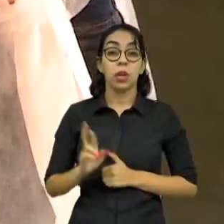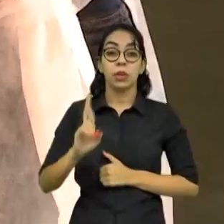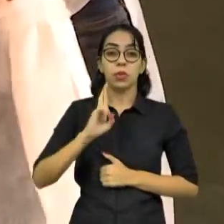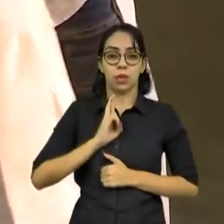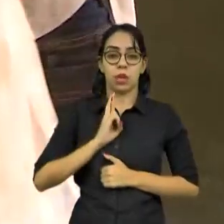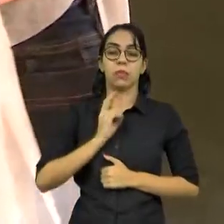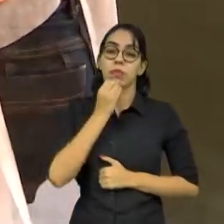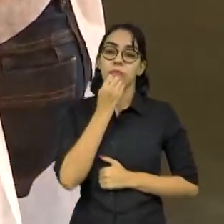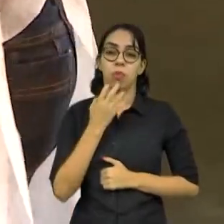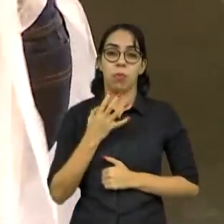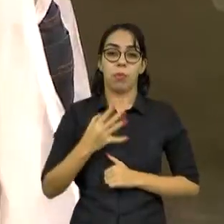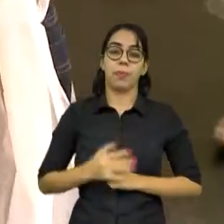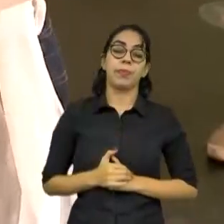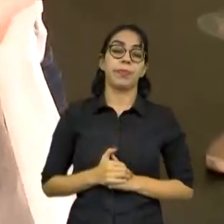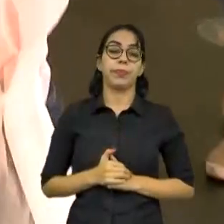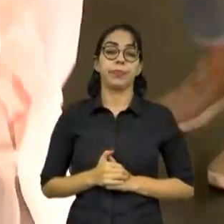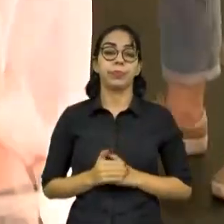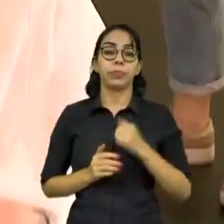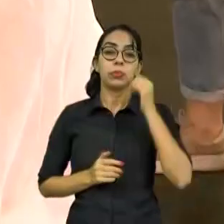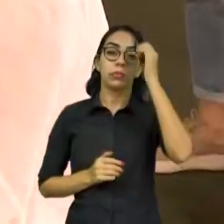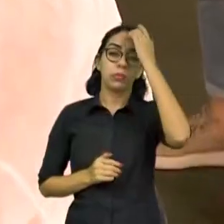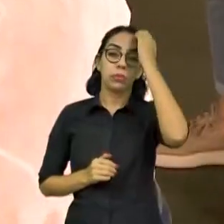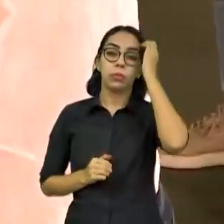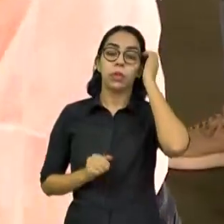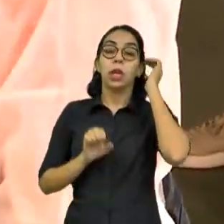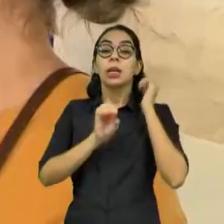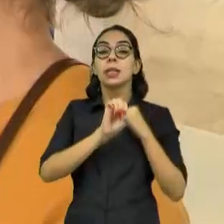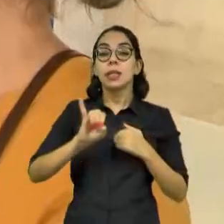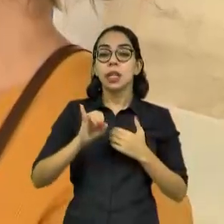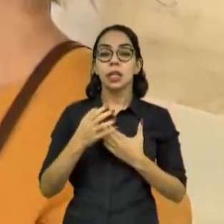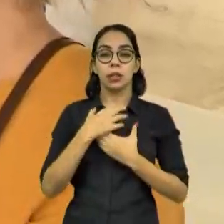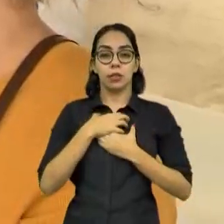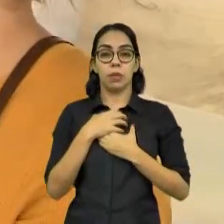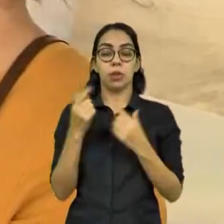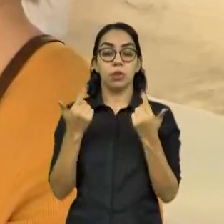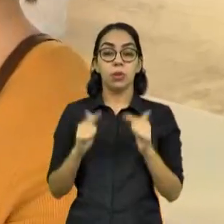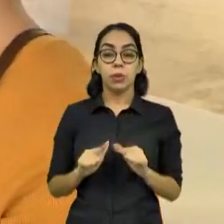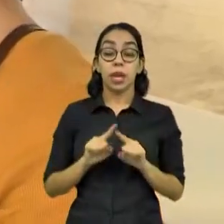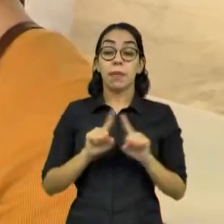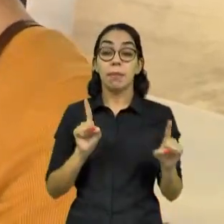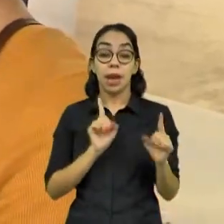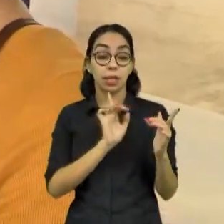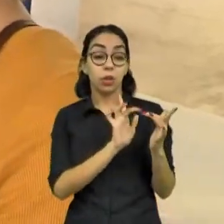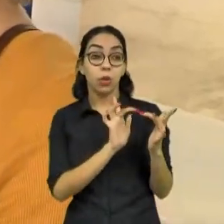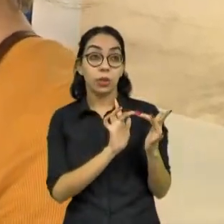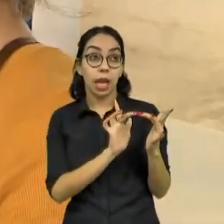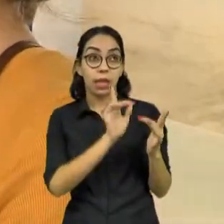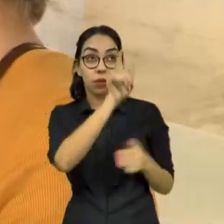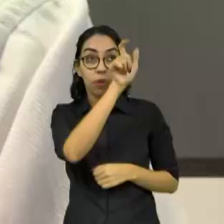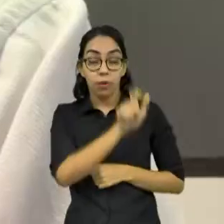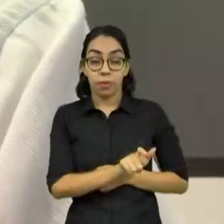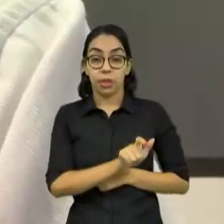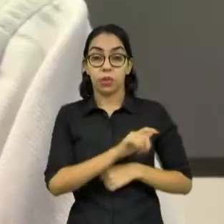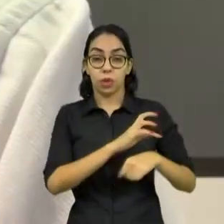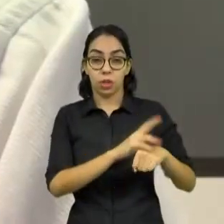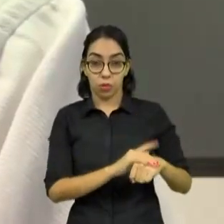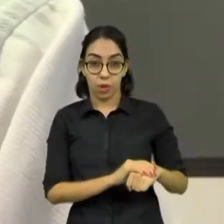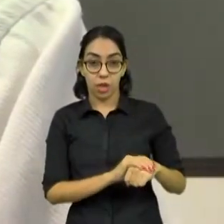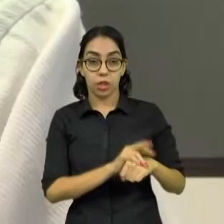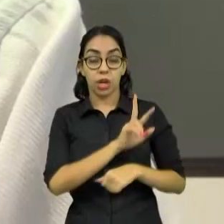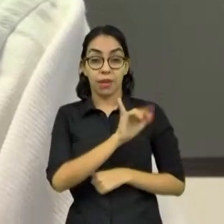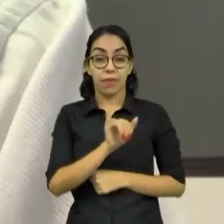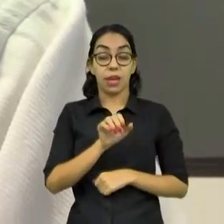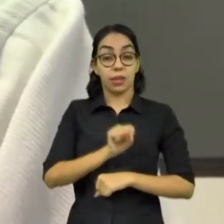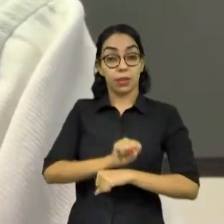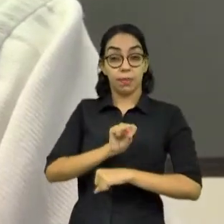quem não tem os sintomas, mas teve contato com pessoa infectada, o indicado é fazer o teste após 5 dias. Se você fizer o